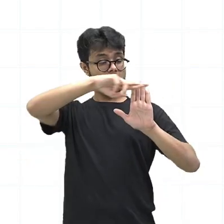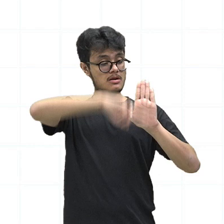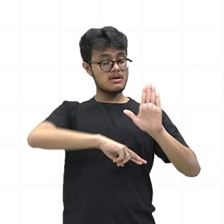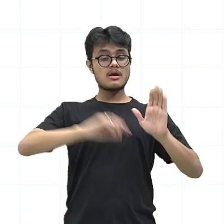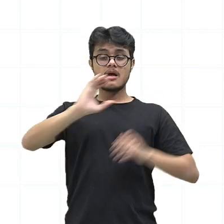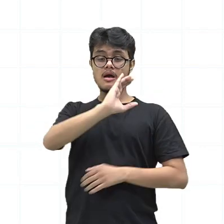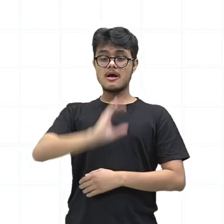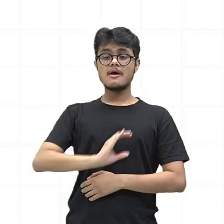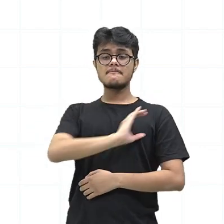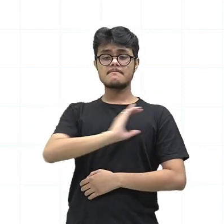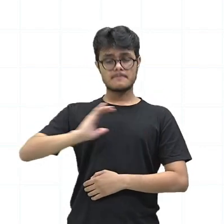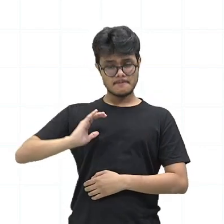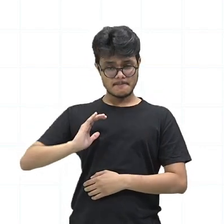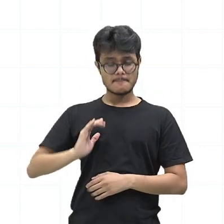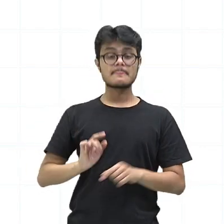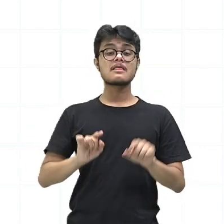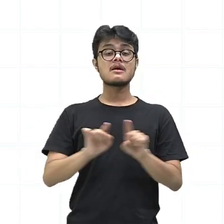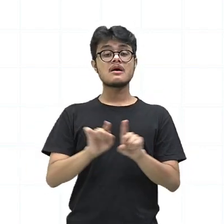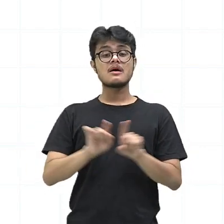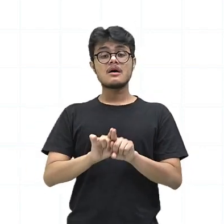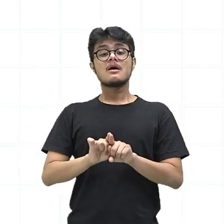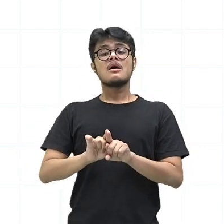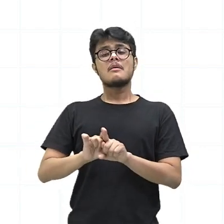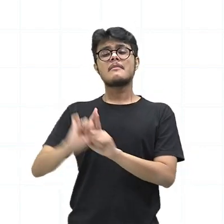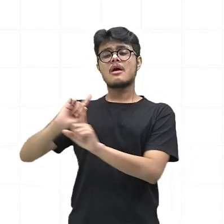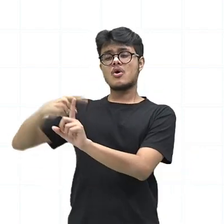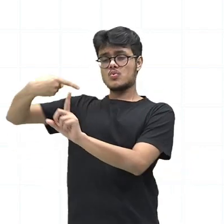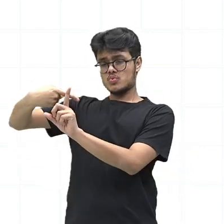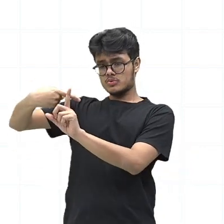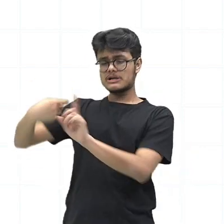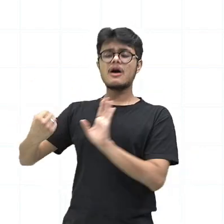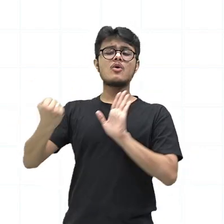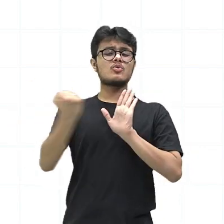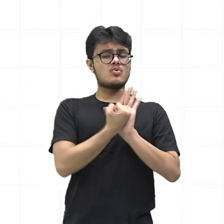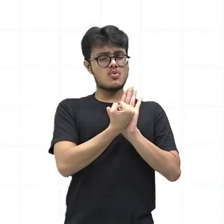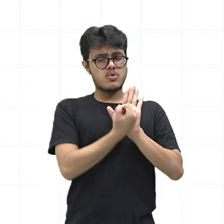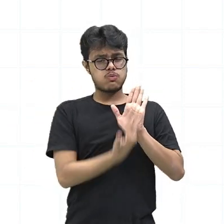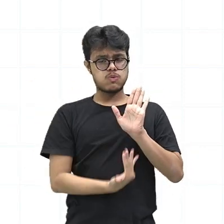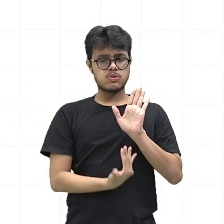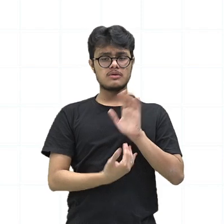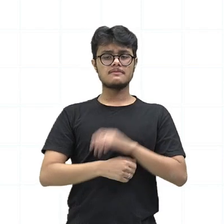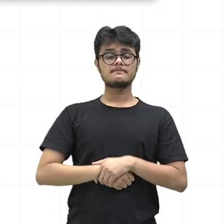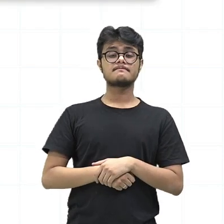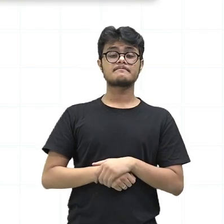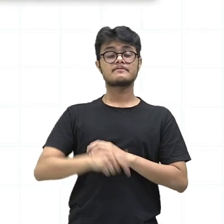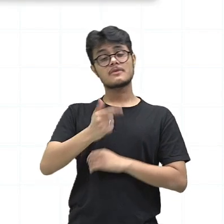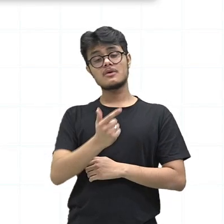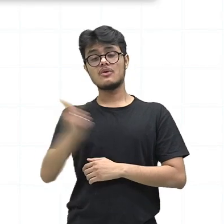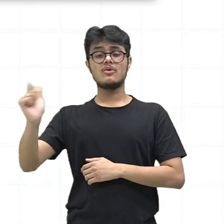Juízo Final, que é essa obra que nós estamos vendo aí, esse afresco. Vamos ver outros